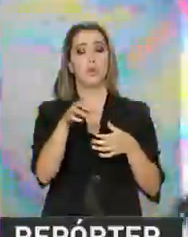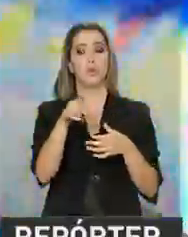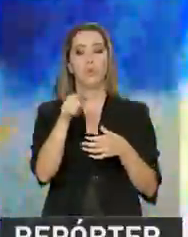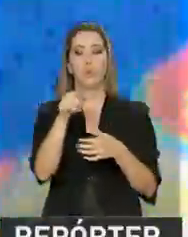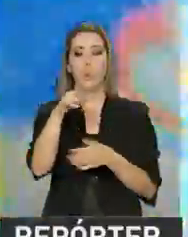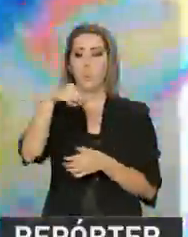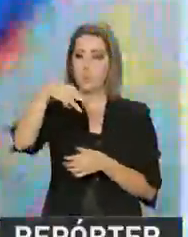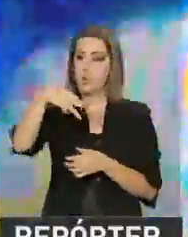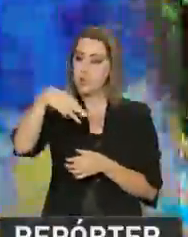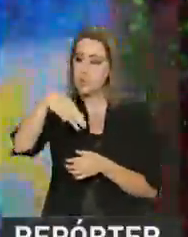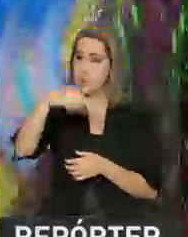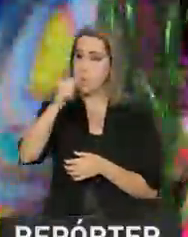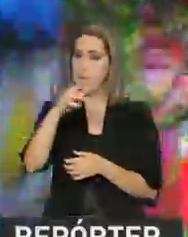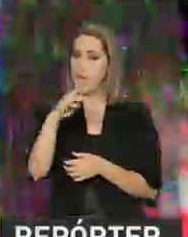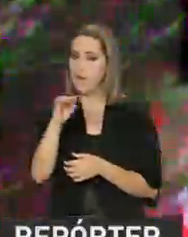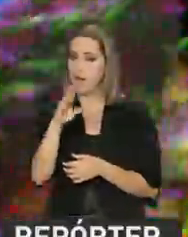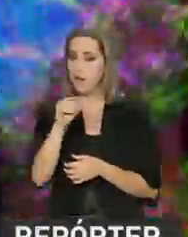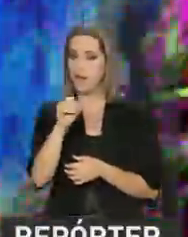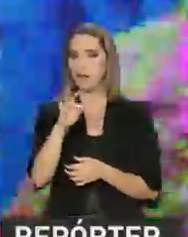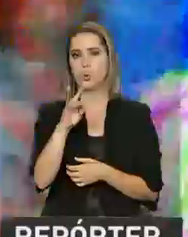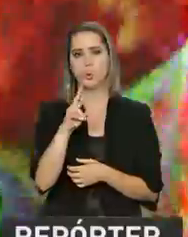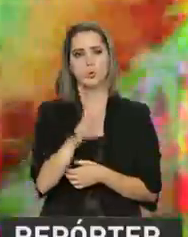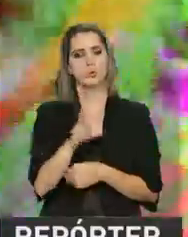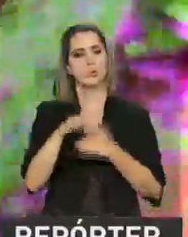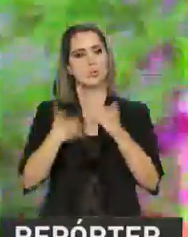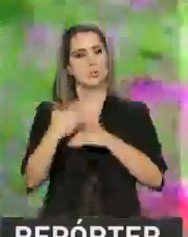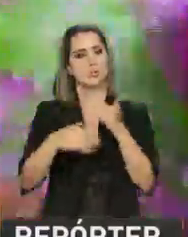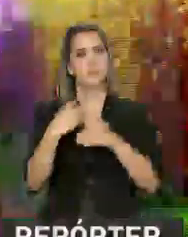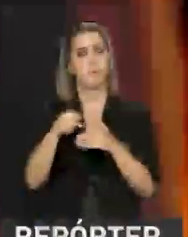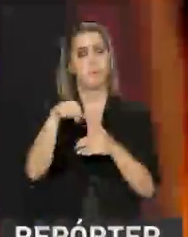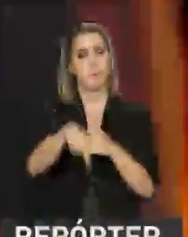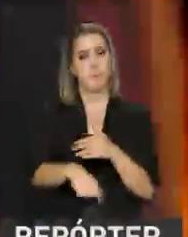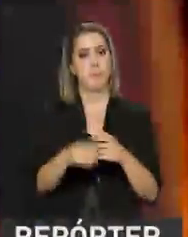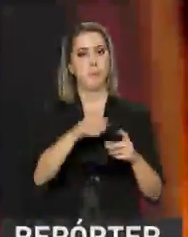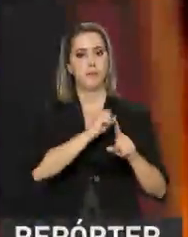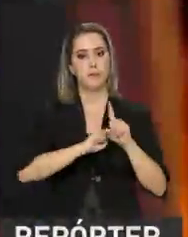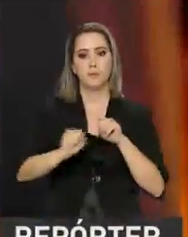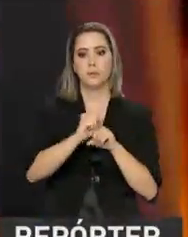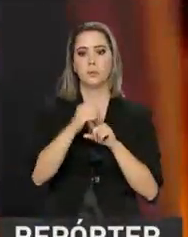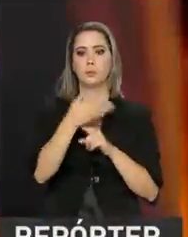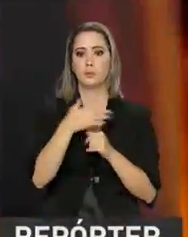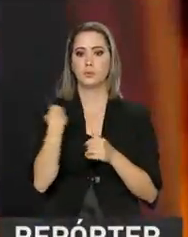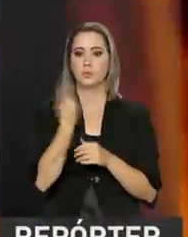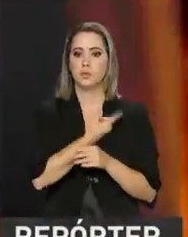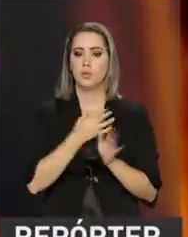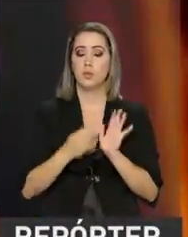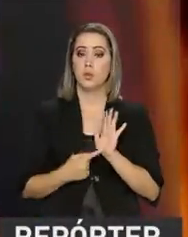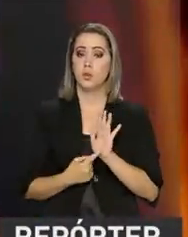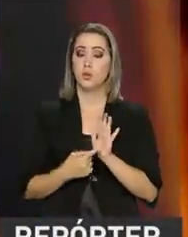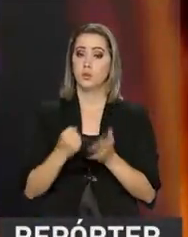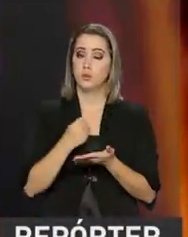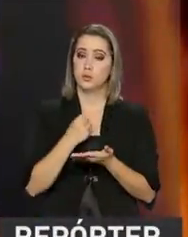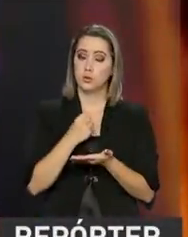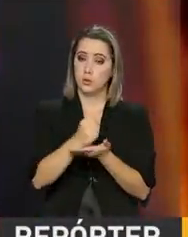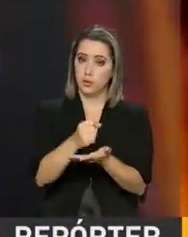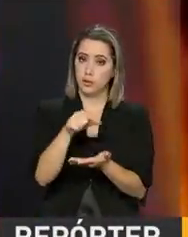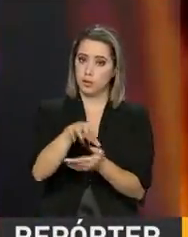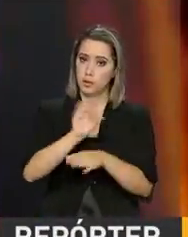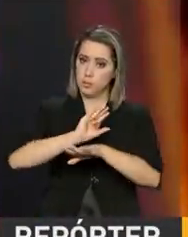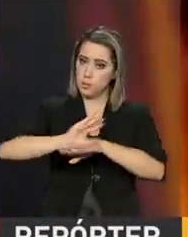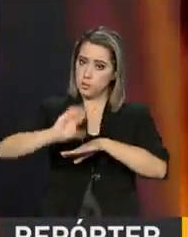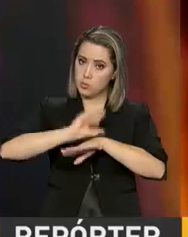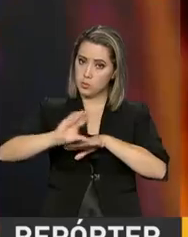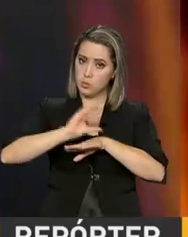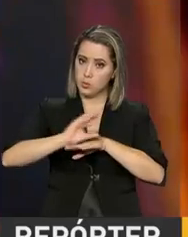ideia é promover desenvolvimento da zona rural de Nazaré da Mata. A gente oferece a oficina de confecção, que é onde a gente costura as